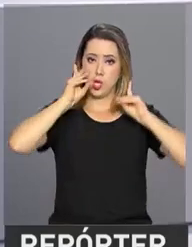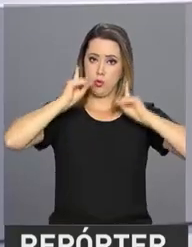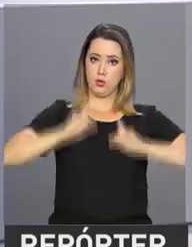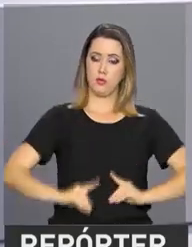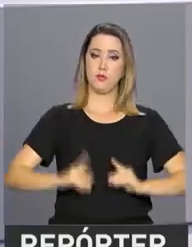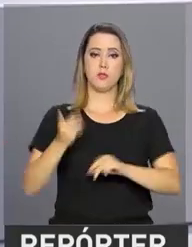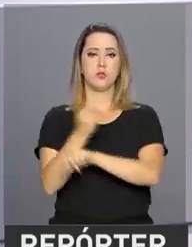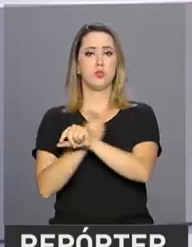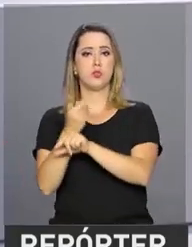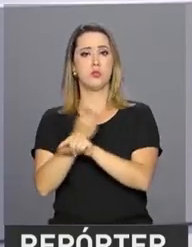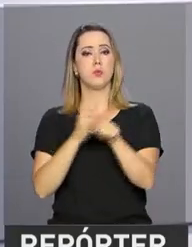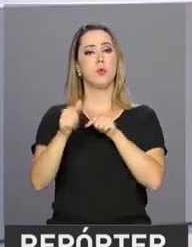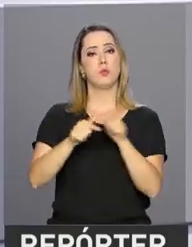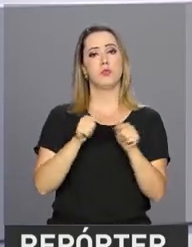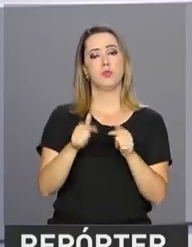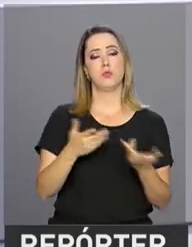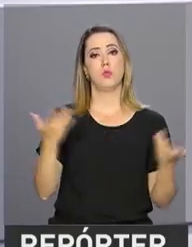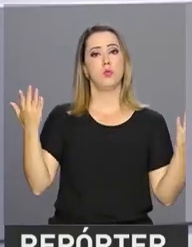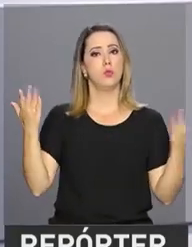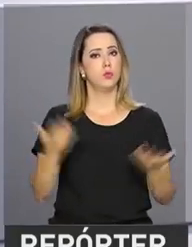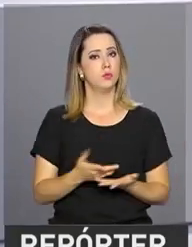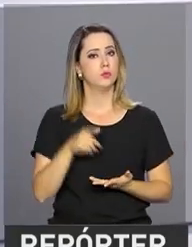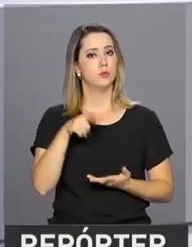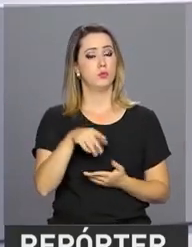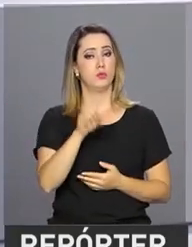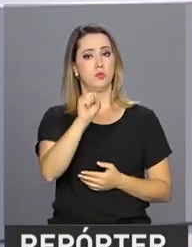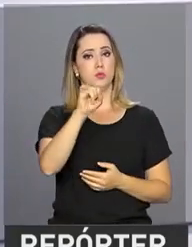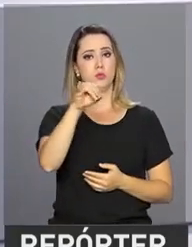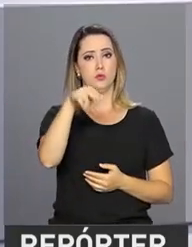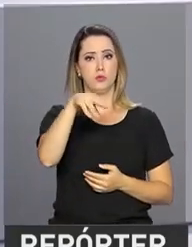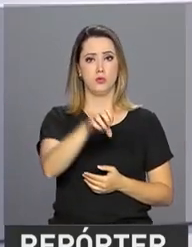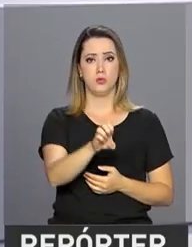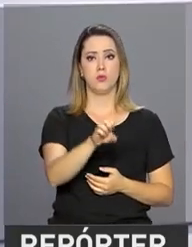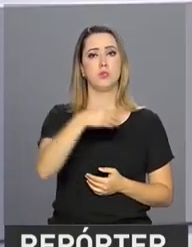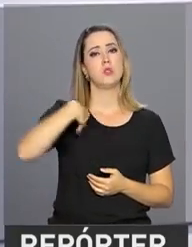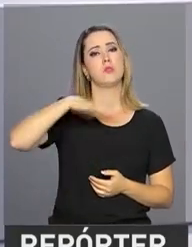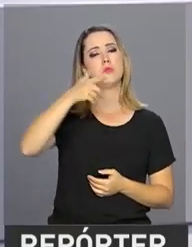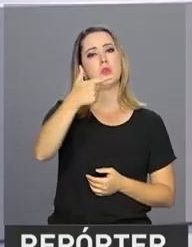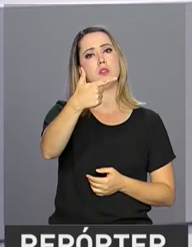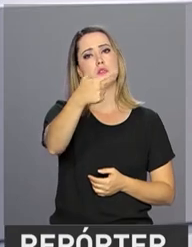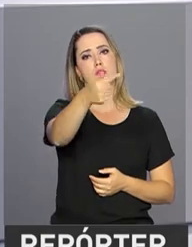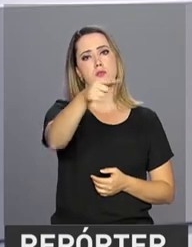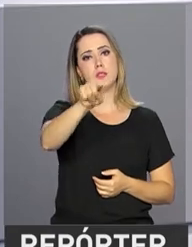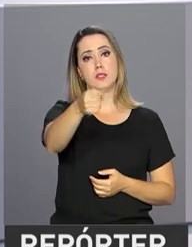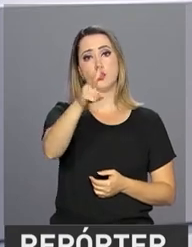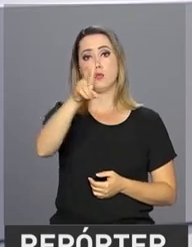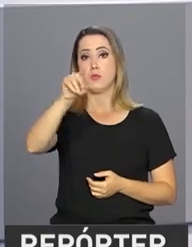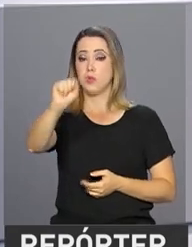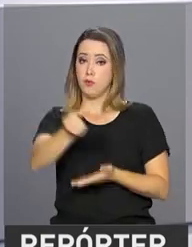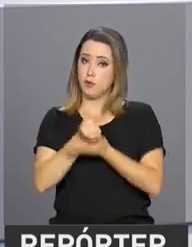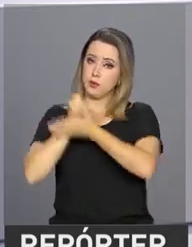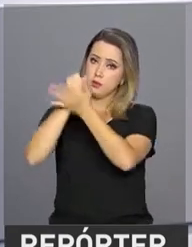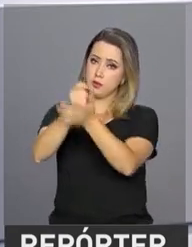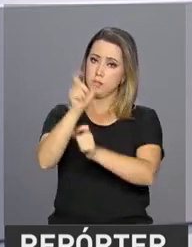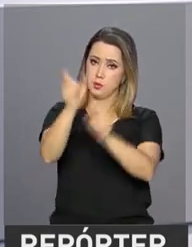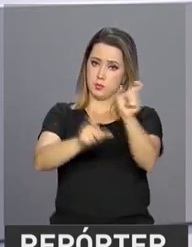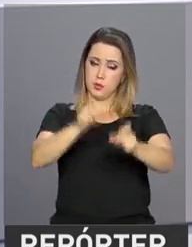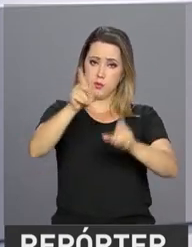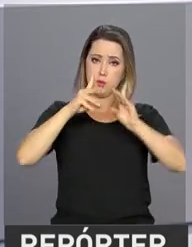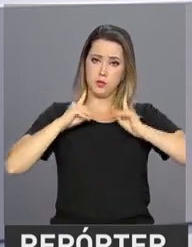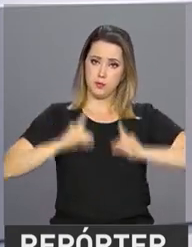busca uma oportunidade no mercado de trabalho atualmente o sine tem mais de 27 mil vagas disponíveis para esses